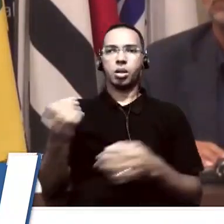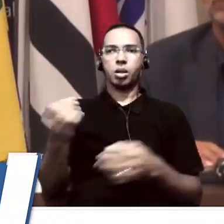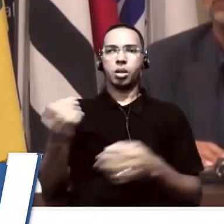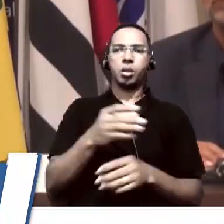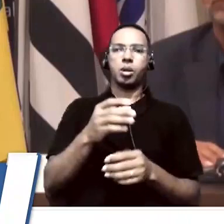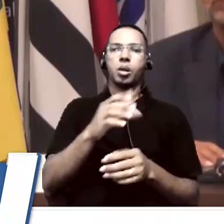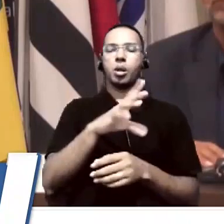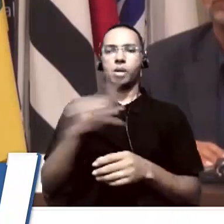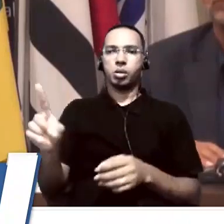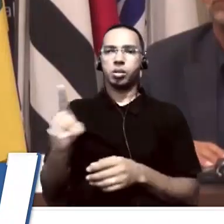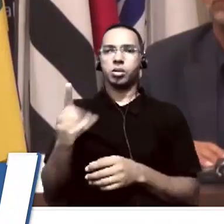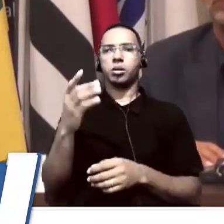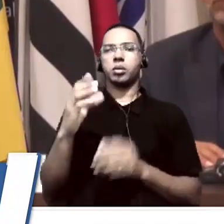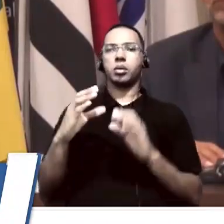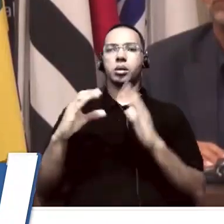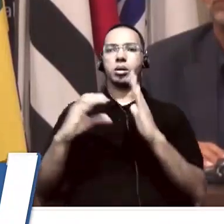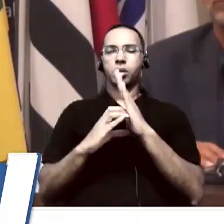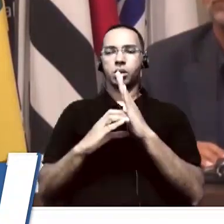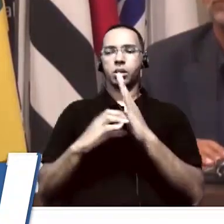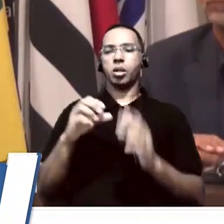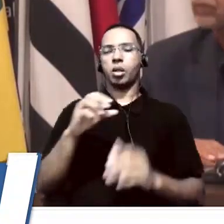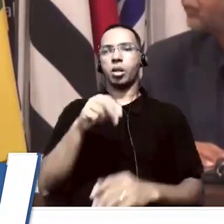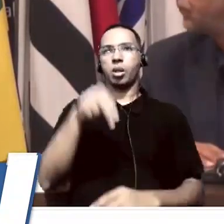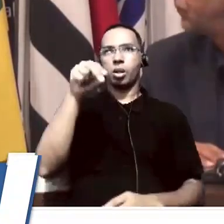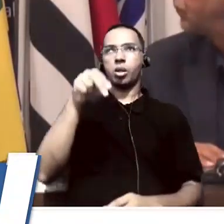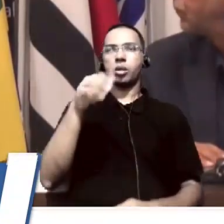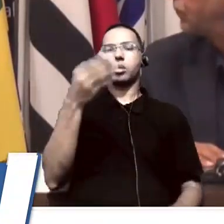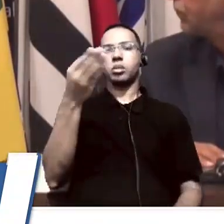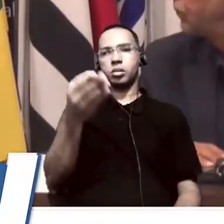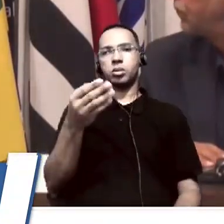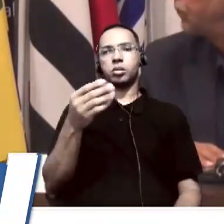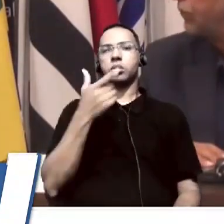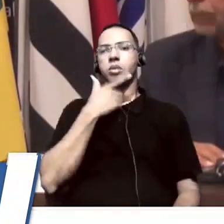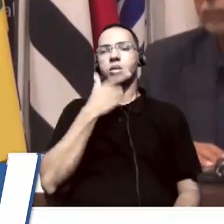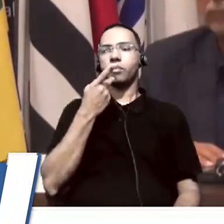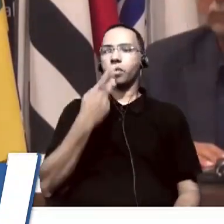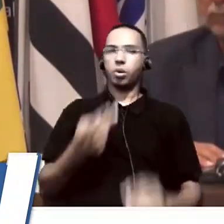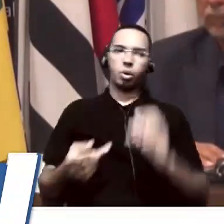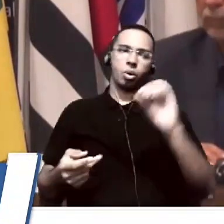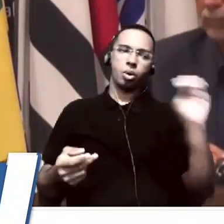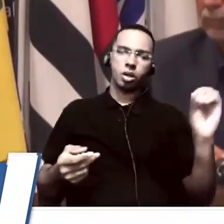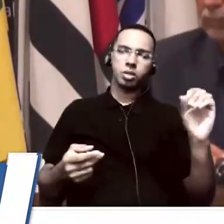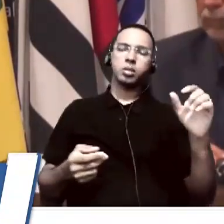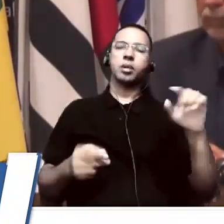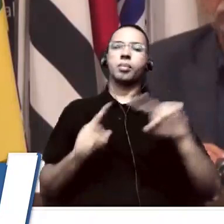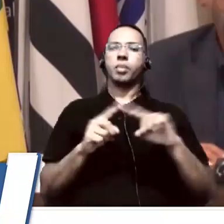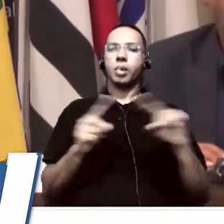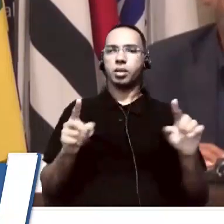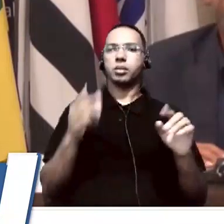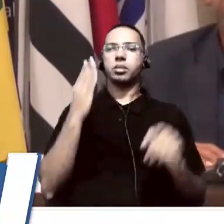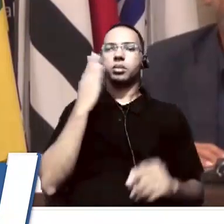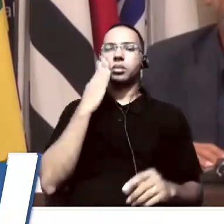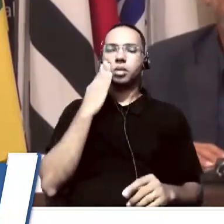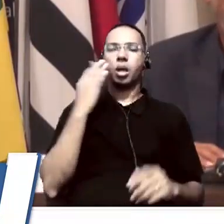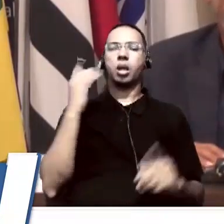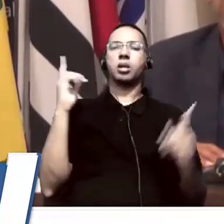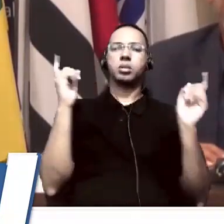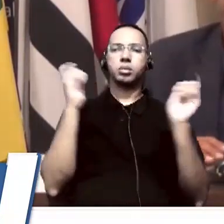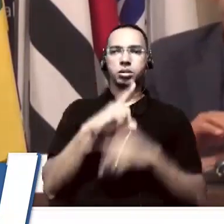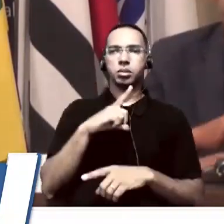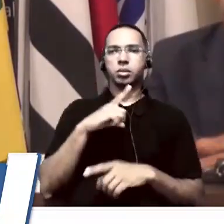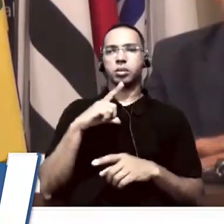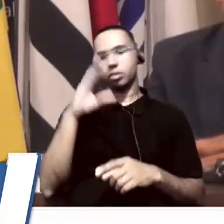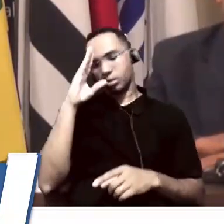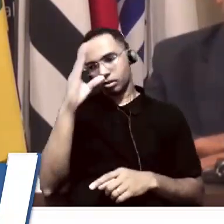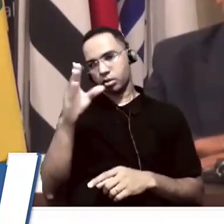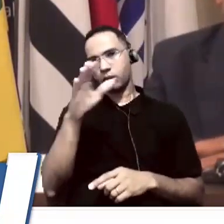Nordeste, Marinês. O Gilson aqui até falou aí do CRAS Oeste, né, Gilson? A gente sabe as dificuldades que a gente tem, principalmente no setor da